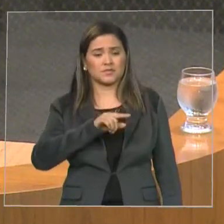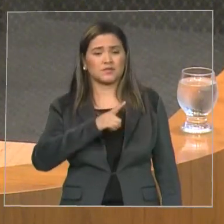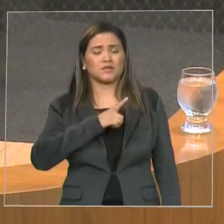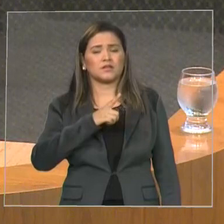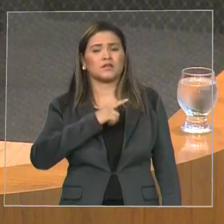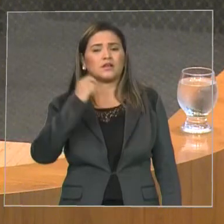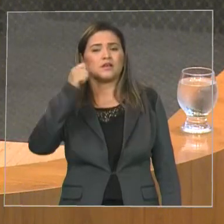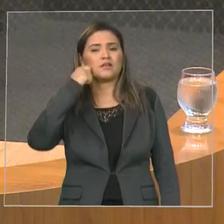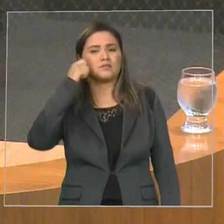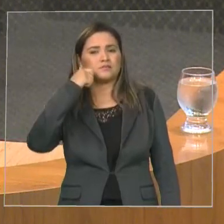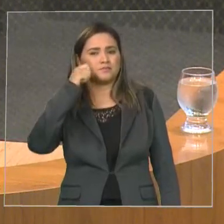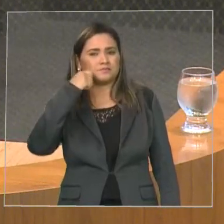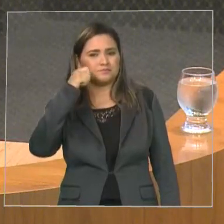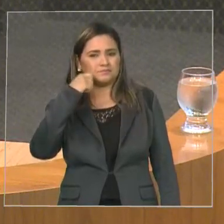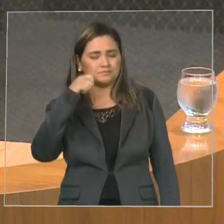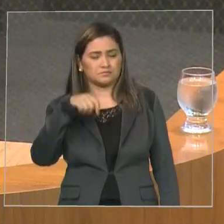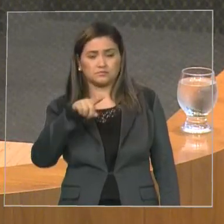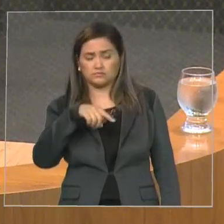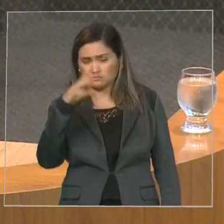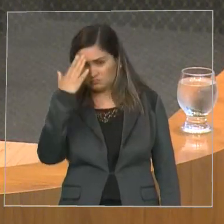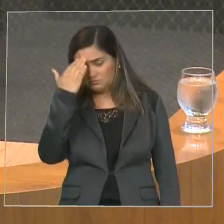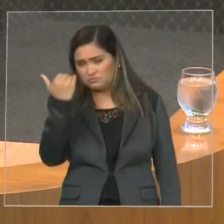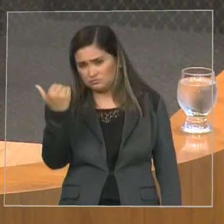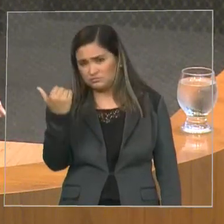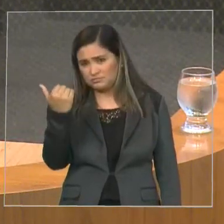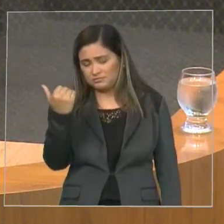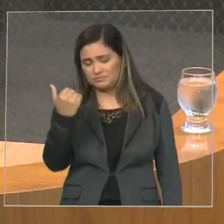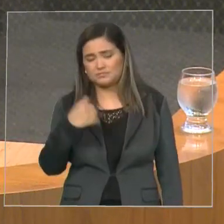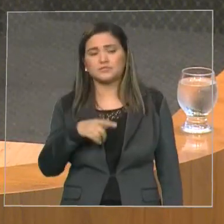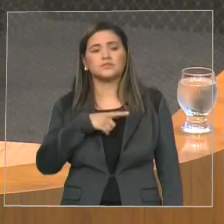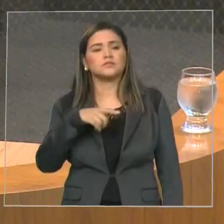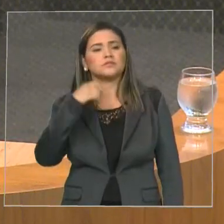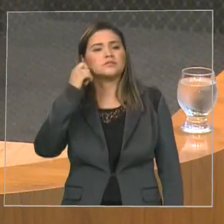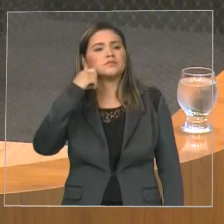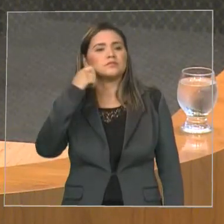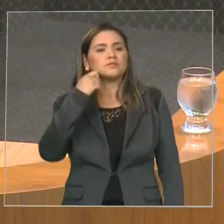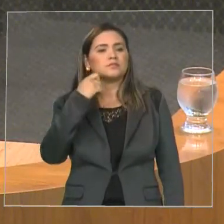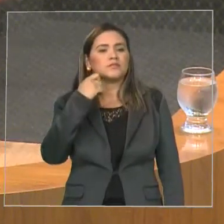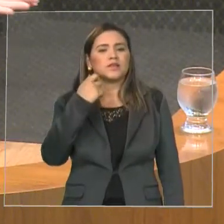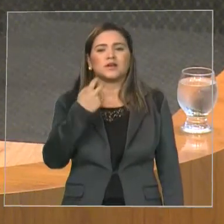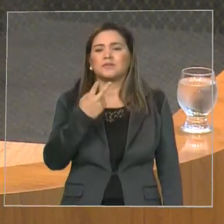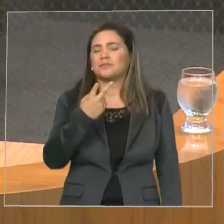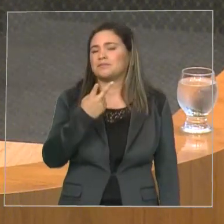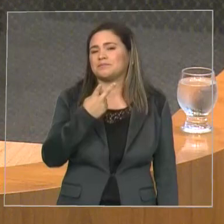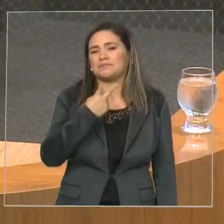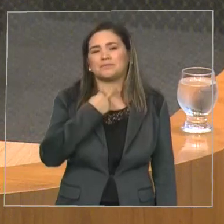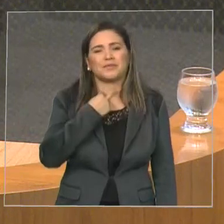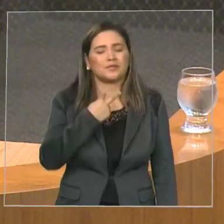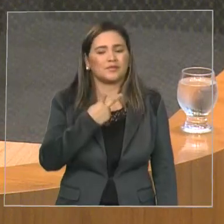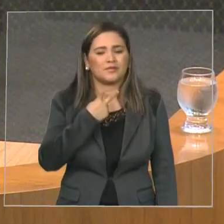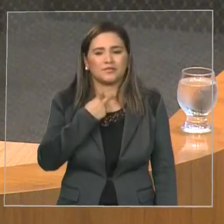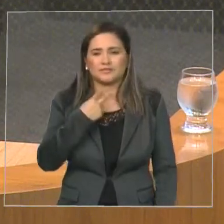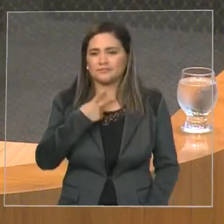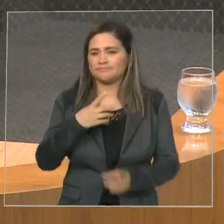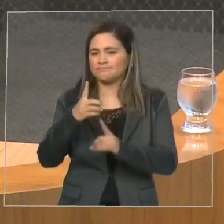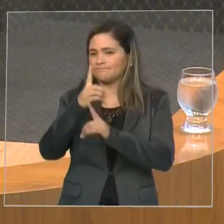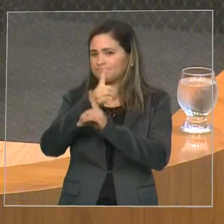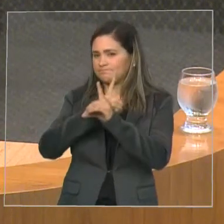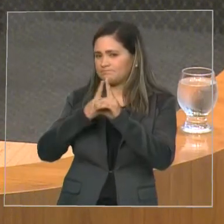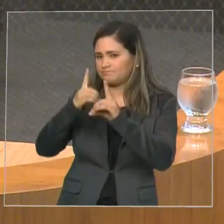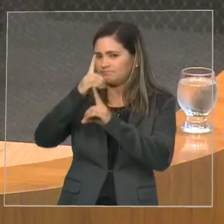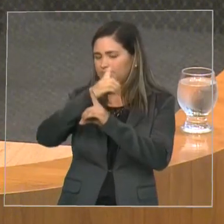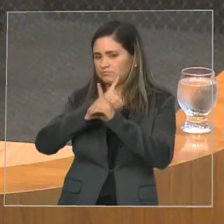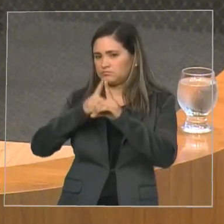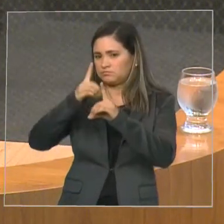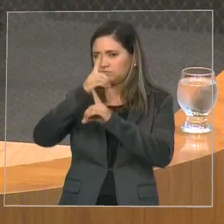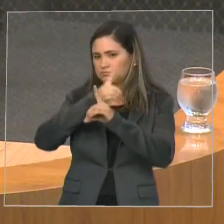advogados, porque eles sabem, estão ali com advogados, eles não vão poder fraudar a sindicância, porque